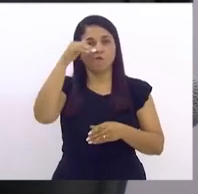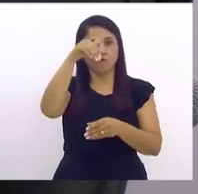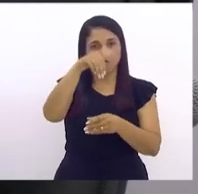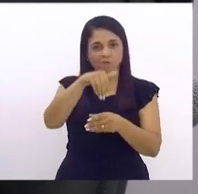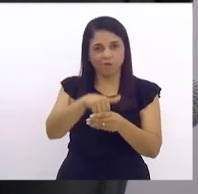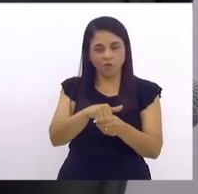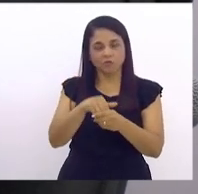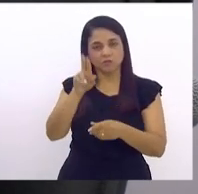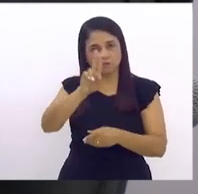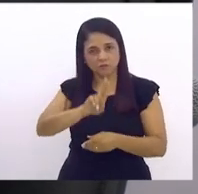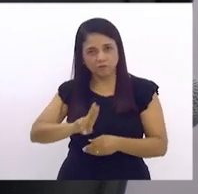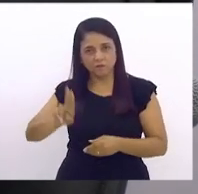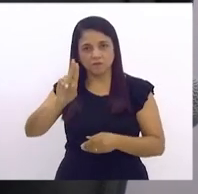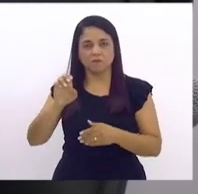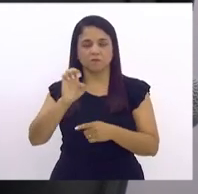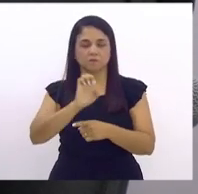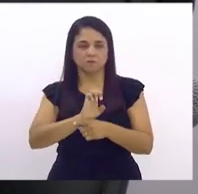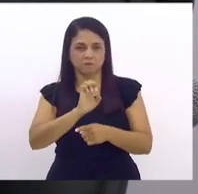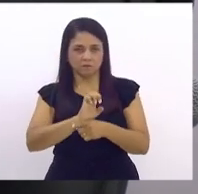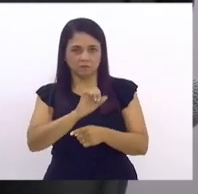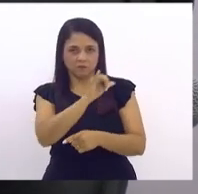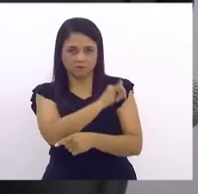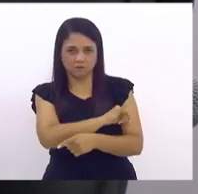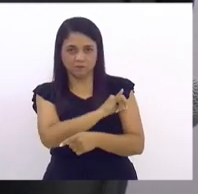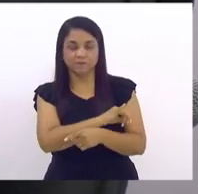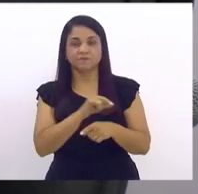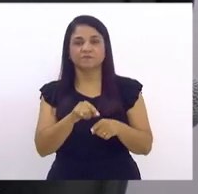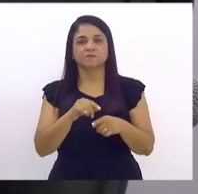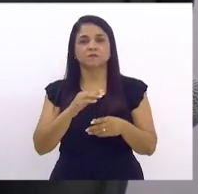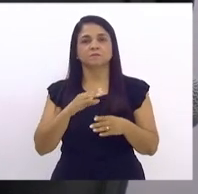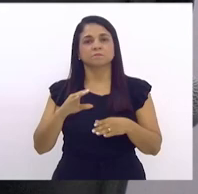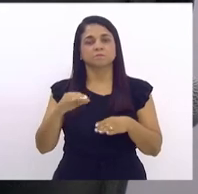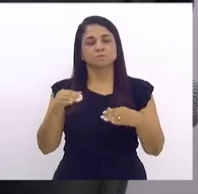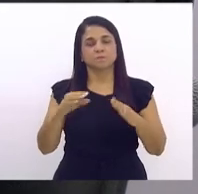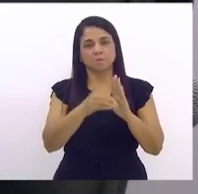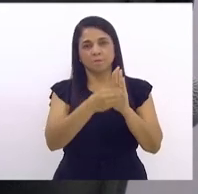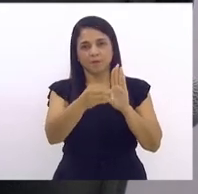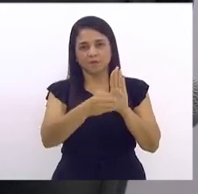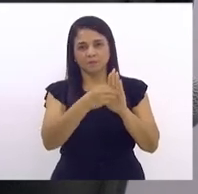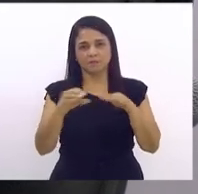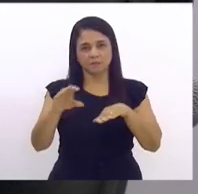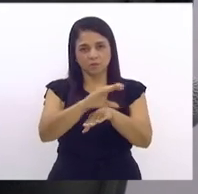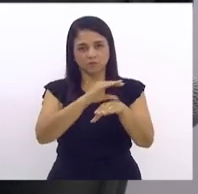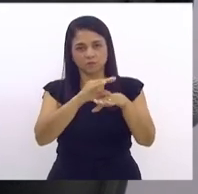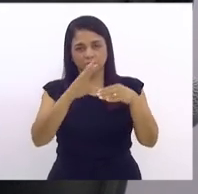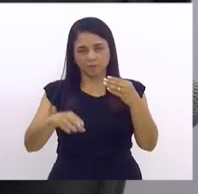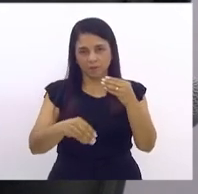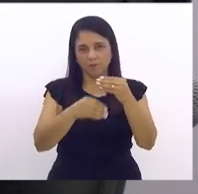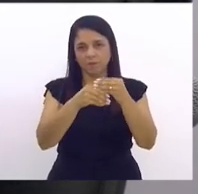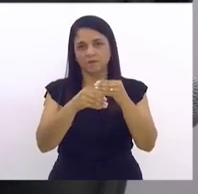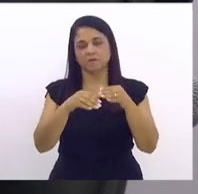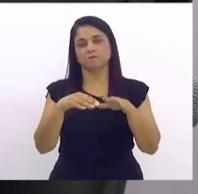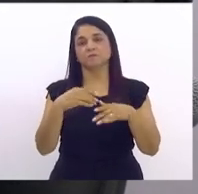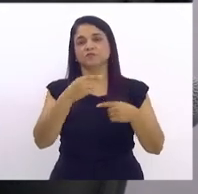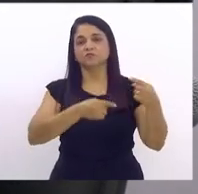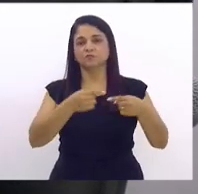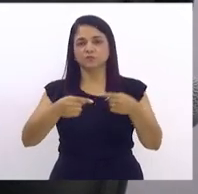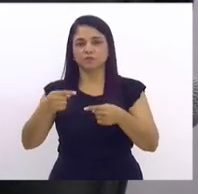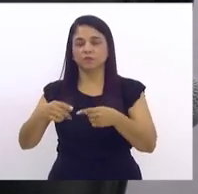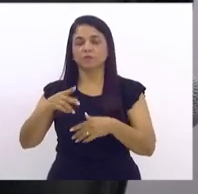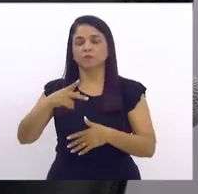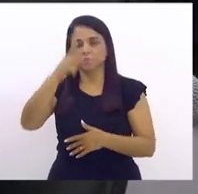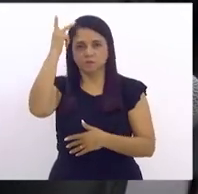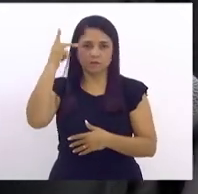nas universidades estaduais. O parecer é pela constitucionalidade com emenda. Presidente, em discussão. Para discutir,